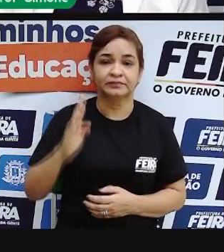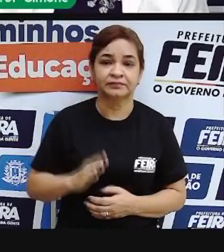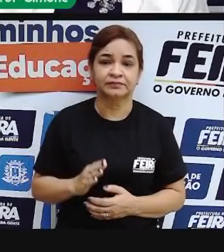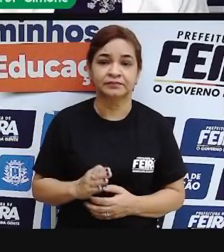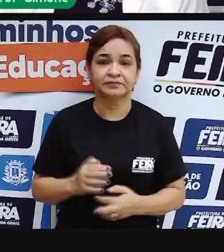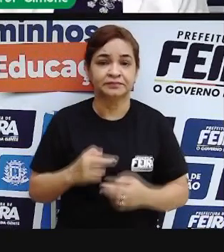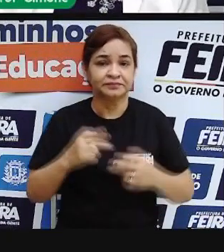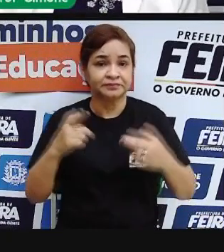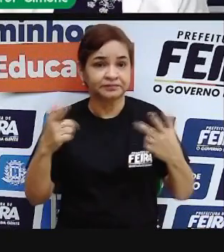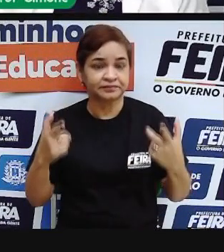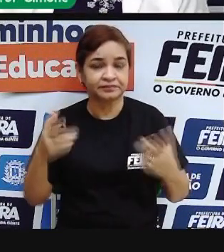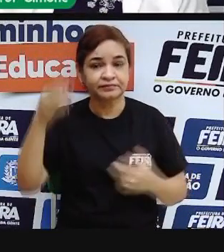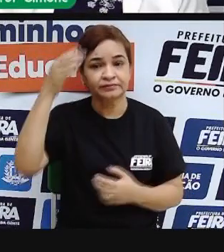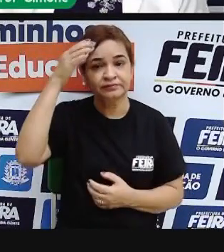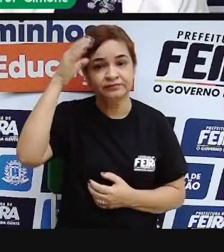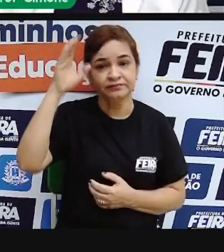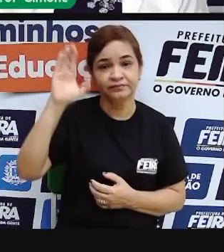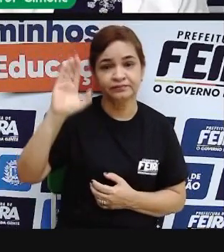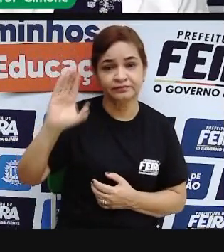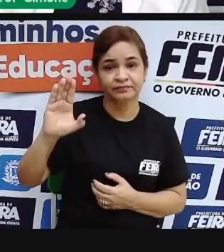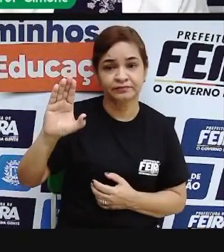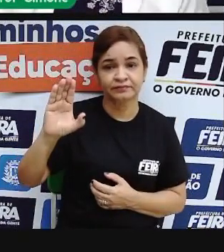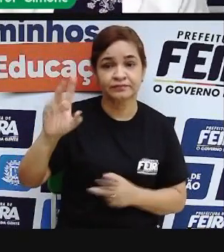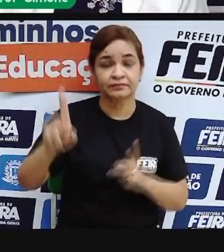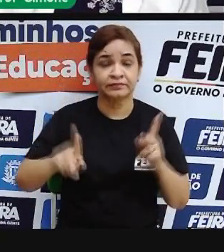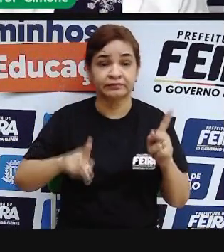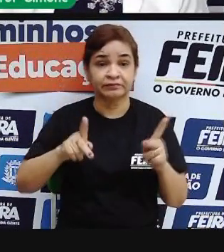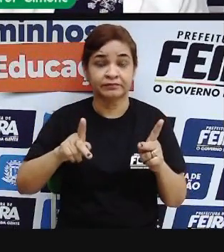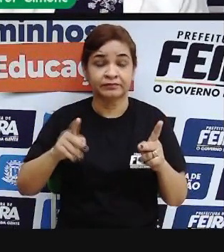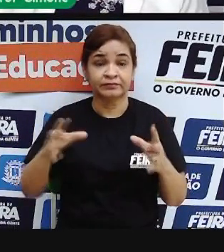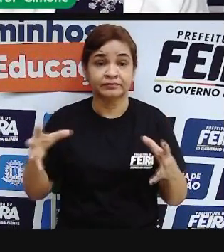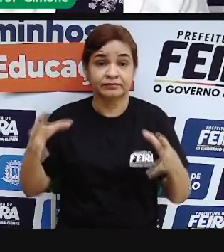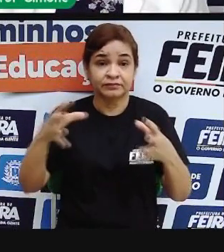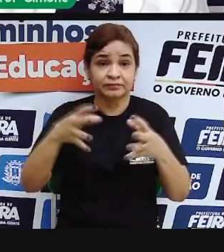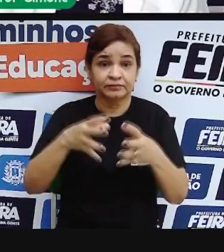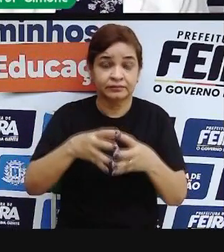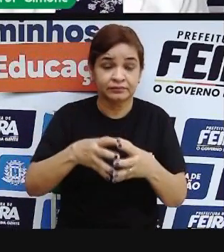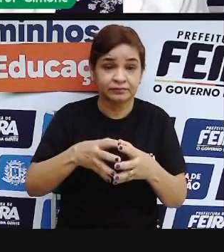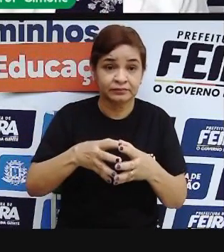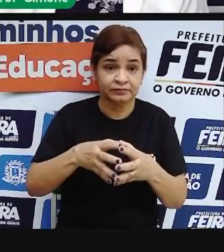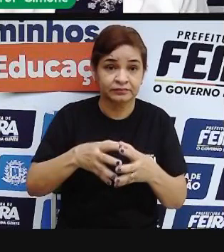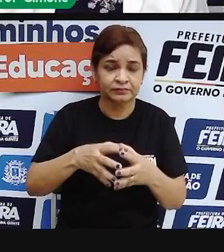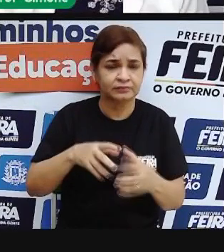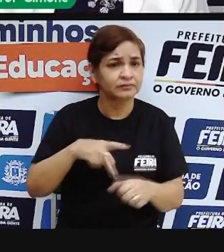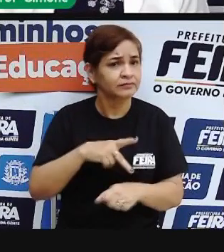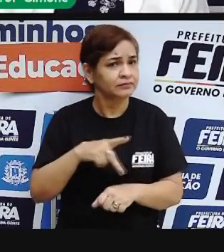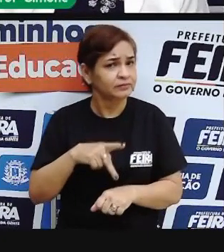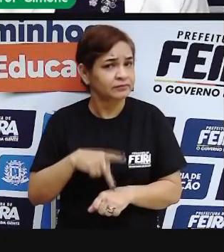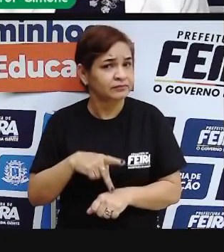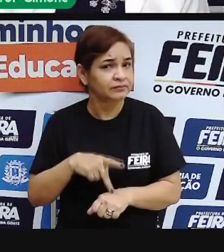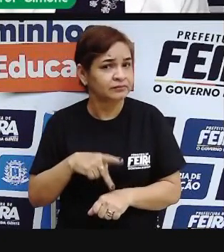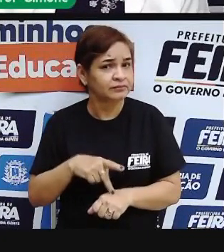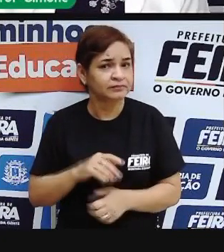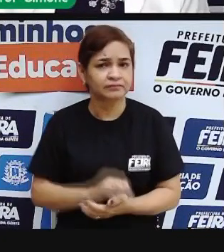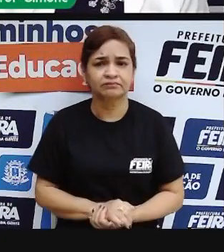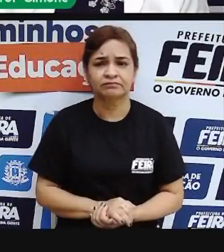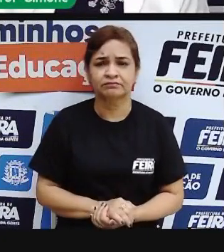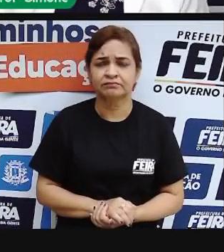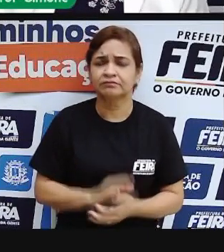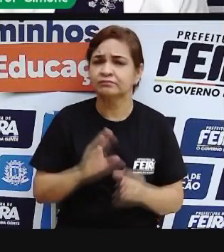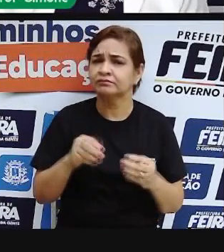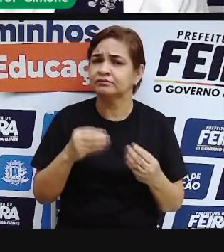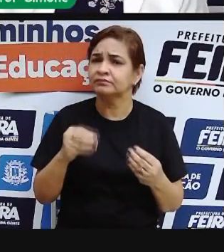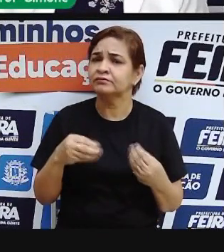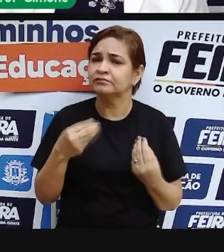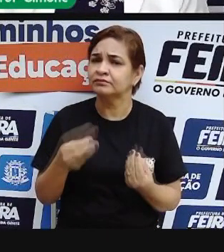há muitos elementos das culturas dos povos formadores de nosso país? Você consegue identificar